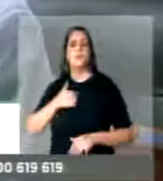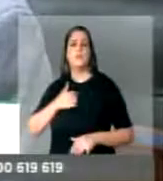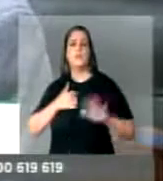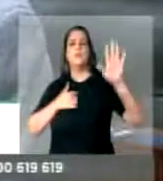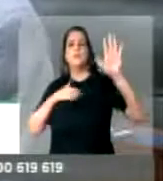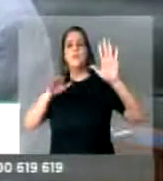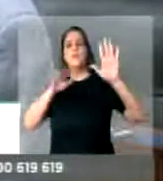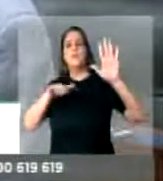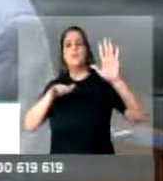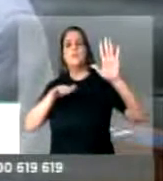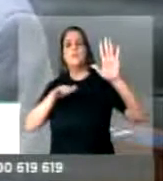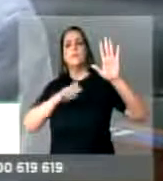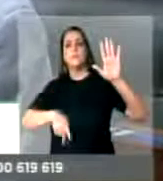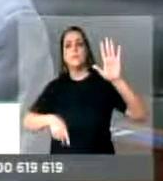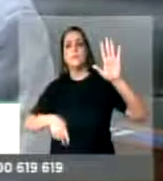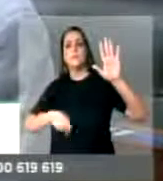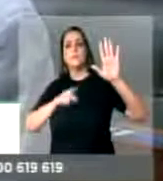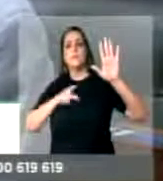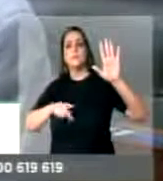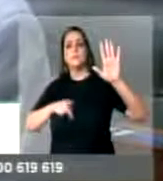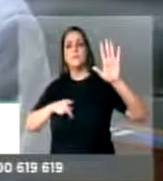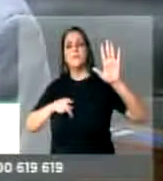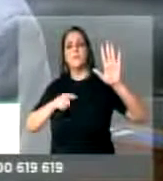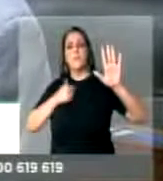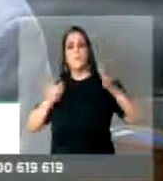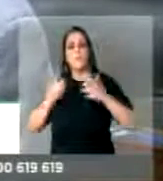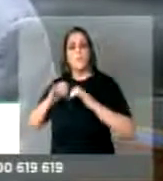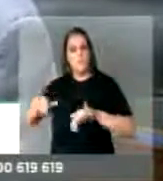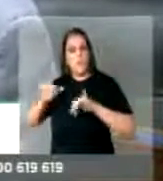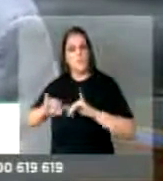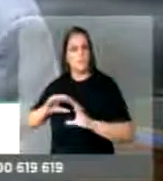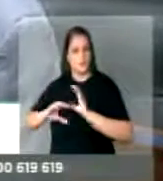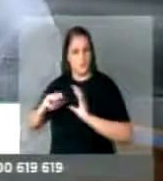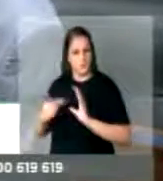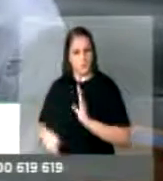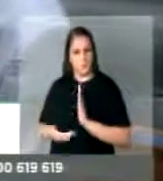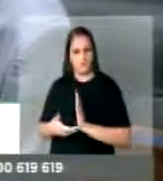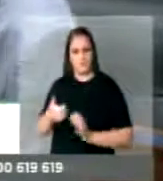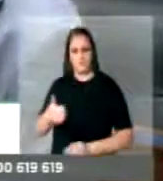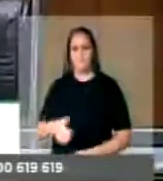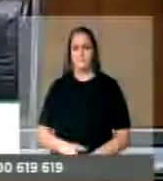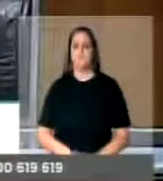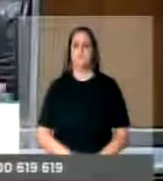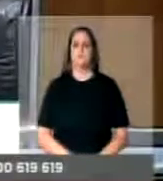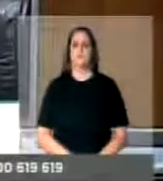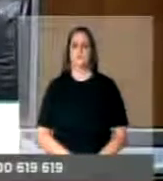Presidente, que seja divulgado no meio aqui nessa casa, na Voz do Brasil.